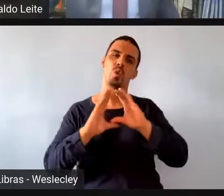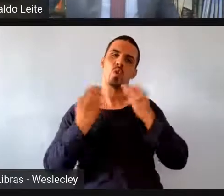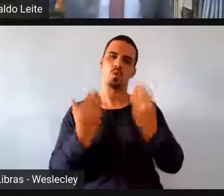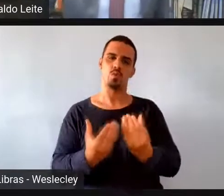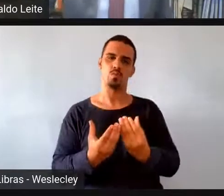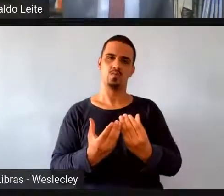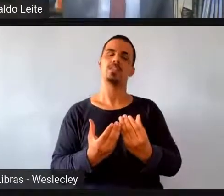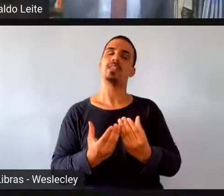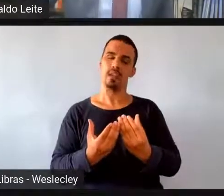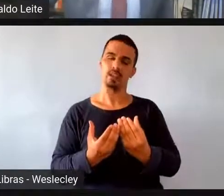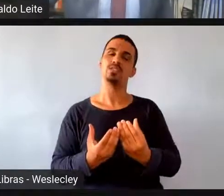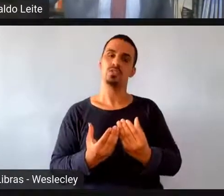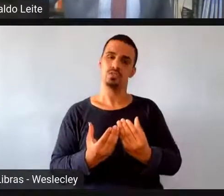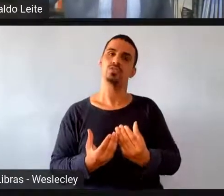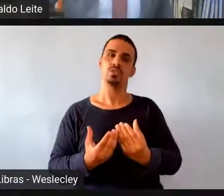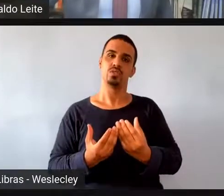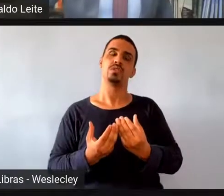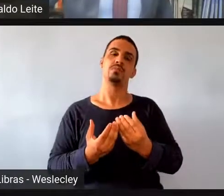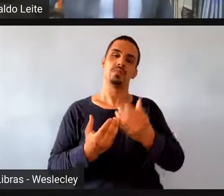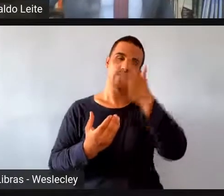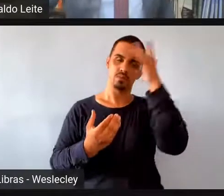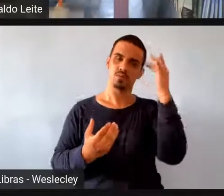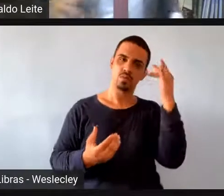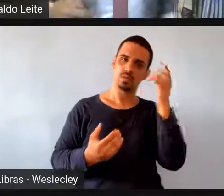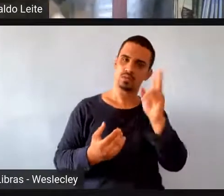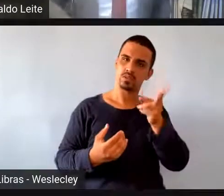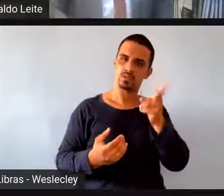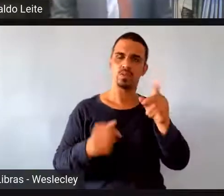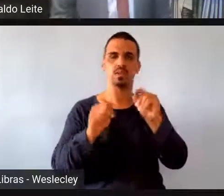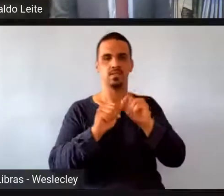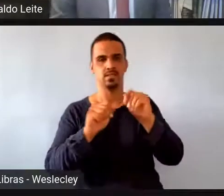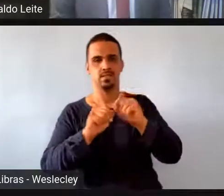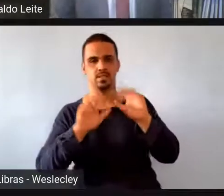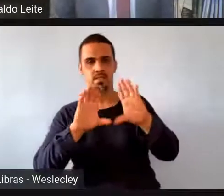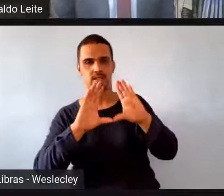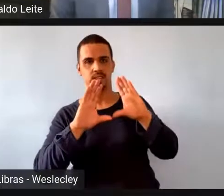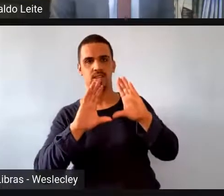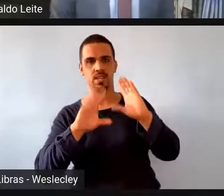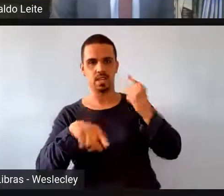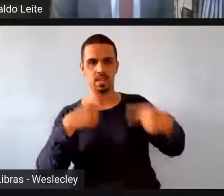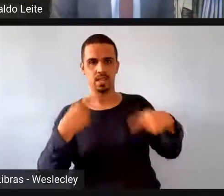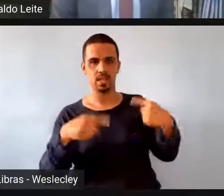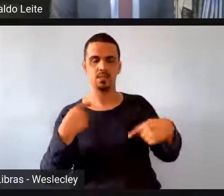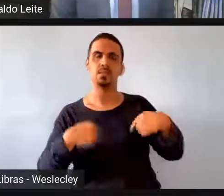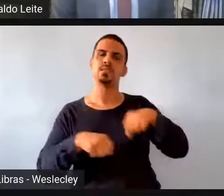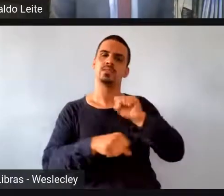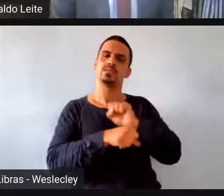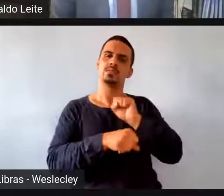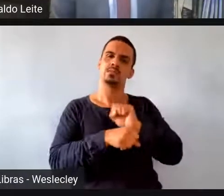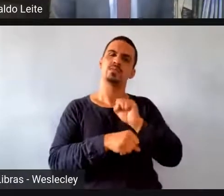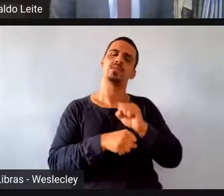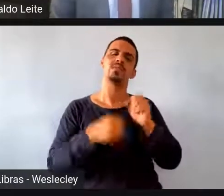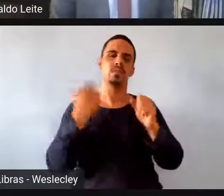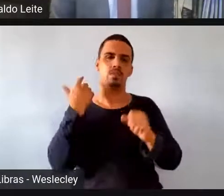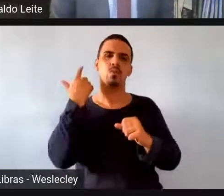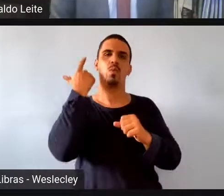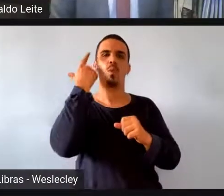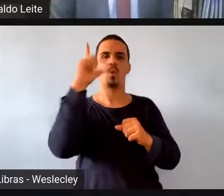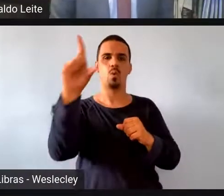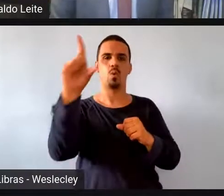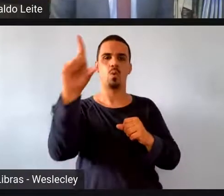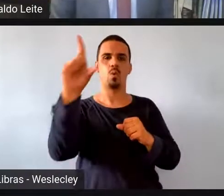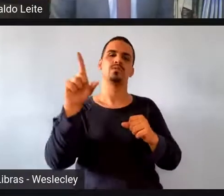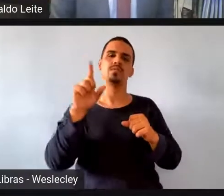as pessoas fizessem esse debate também com os candidatos, e espero muito que tenhamos cumprido esse propósito, que era